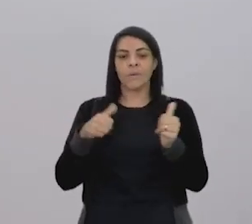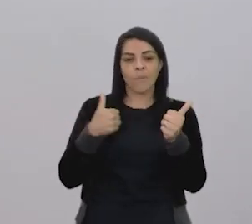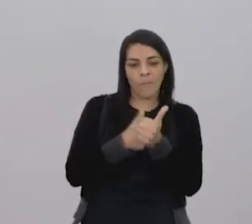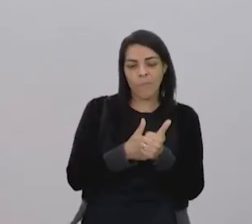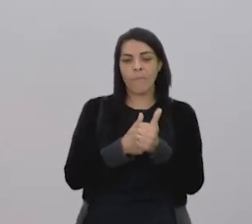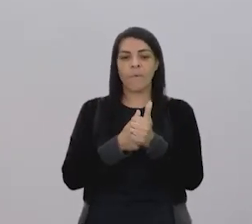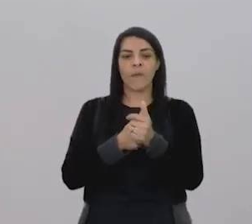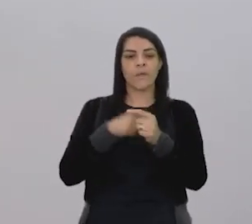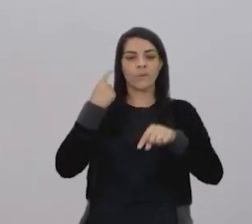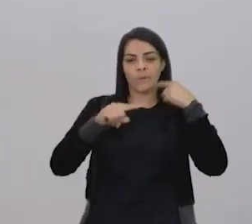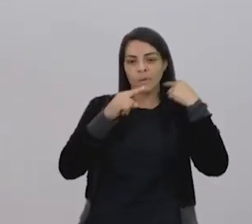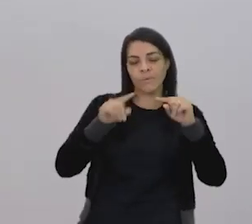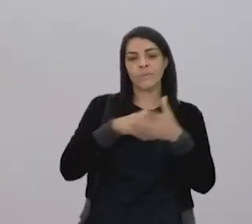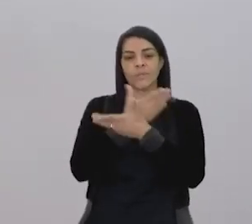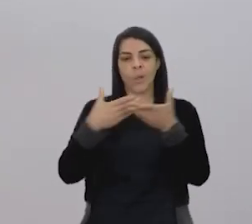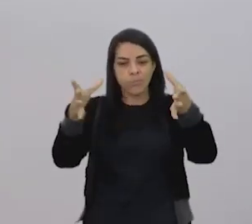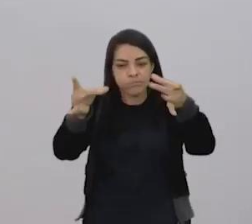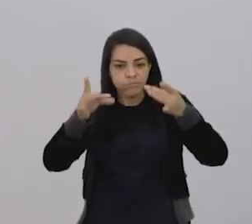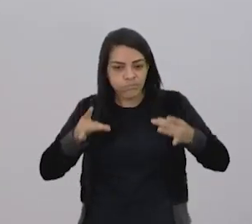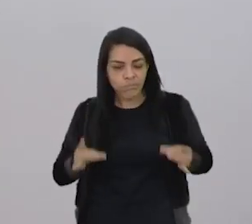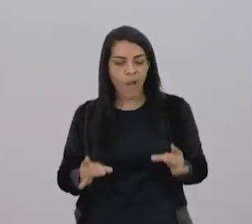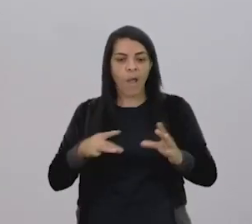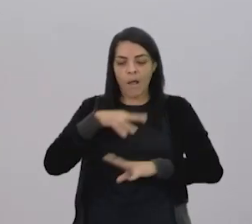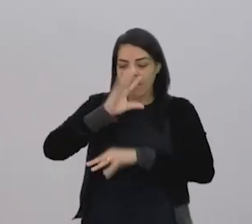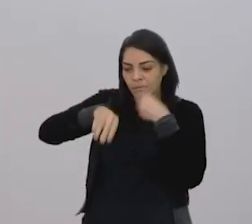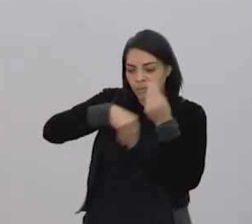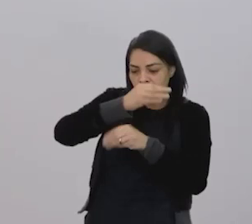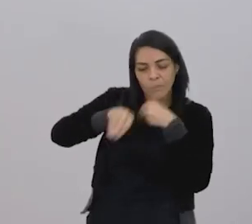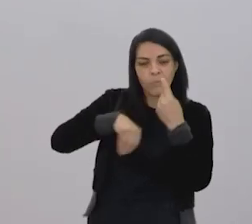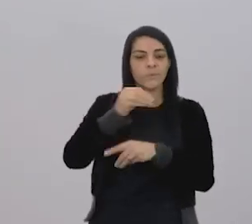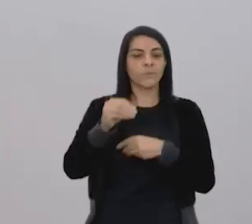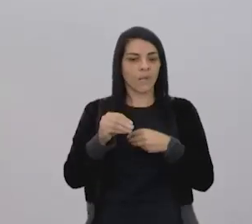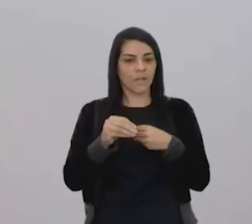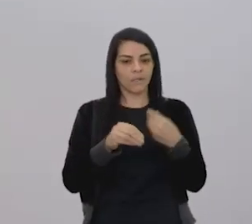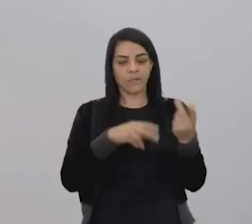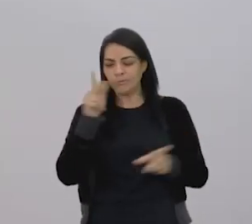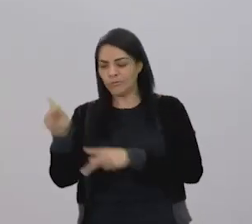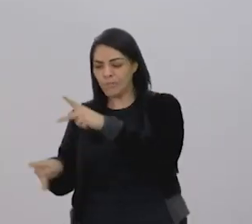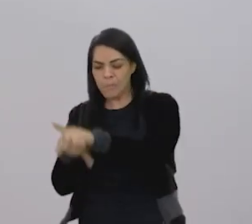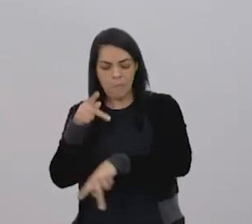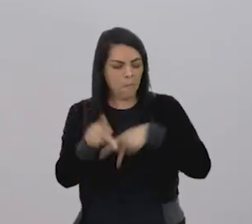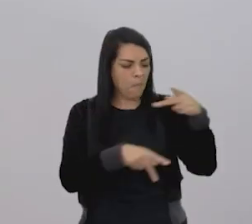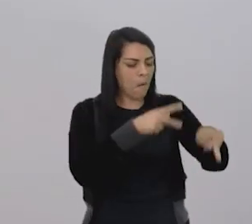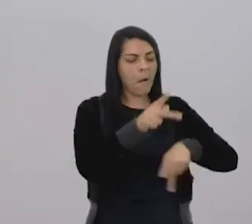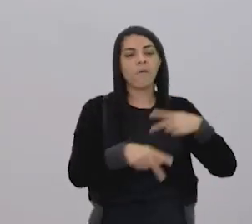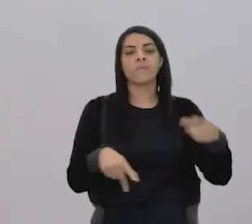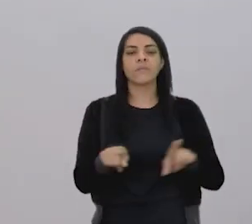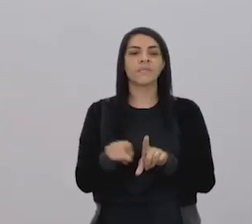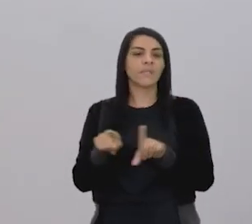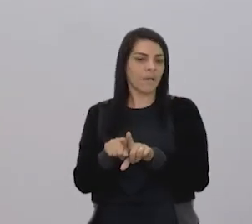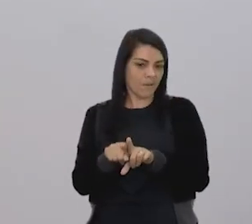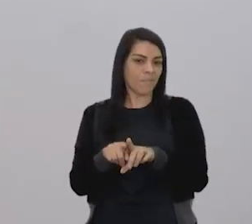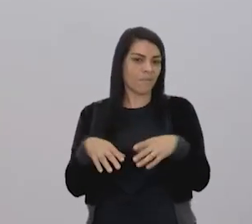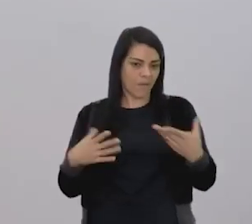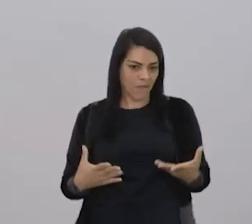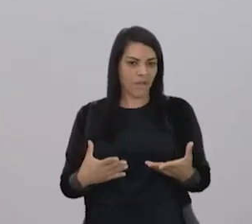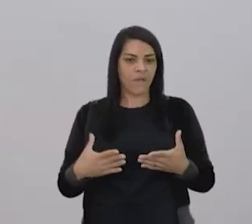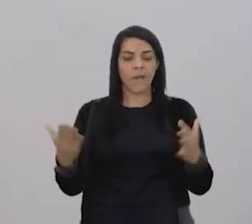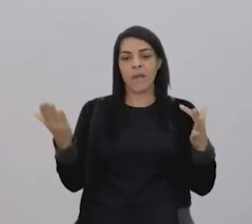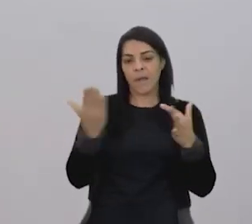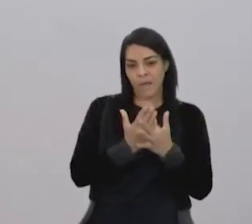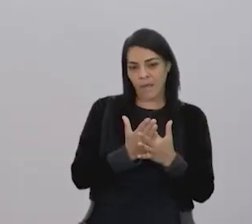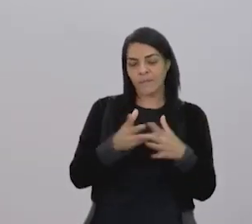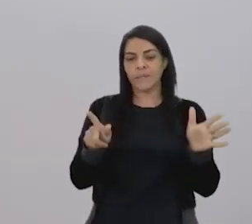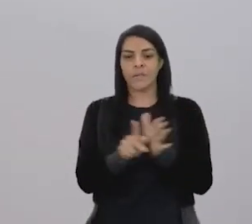Então, essa mistura entre as gentes, ela também passou a se tornar uma mistura entre as culturas, e isso